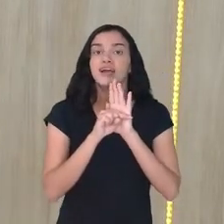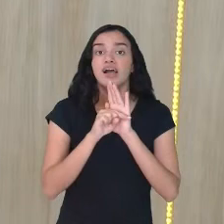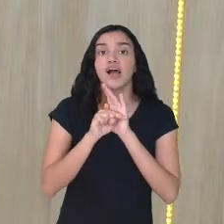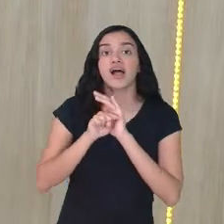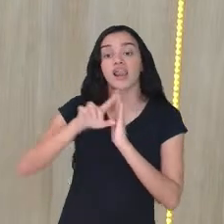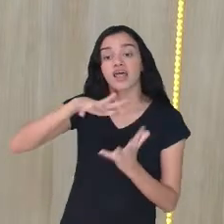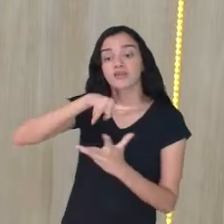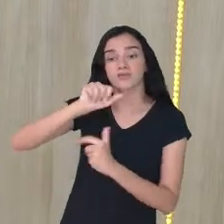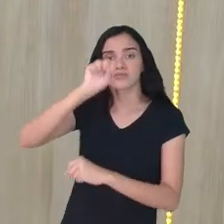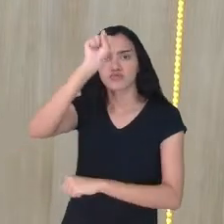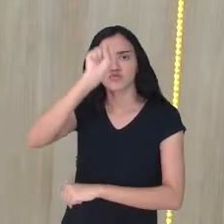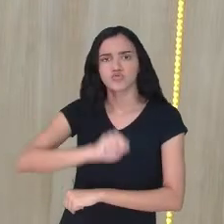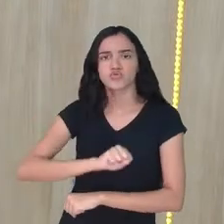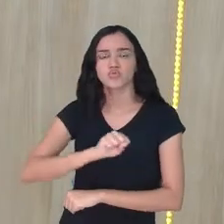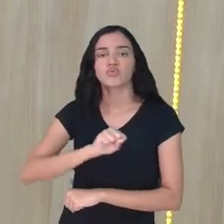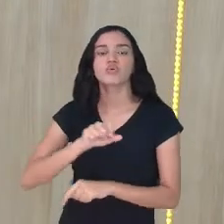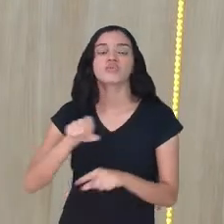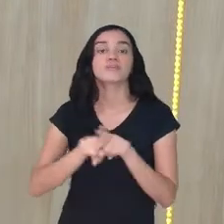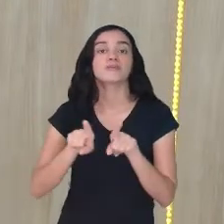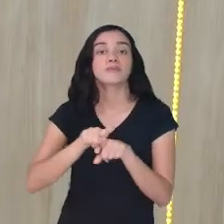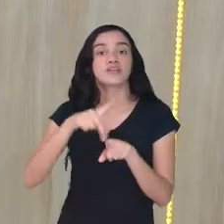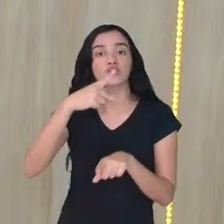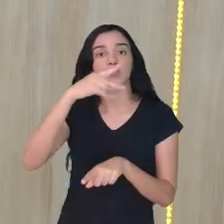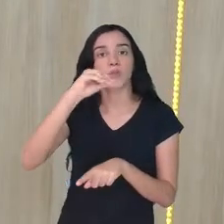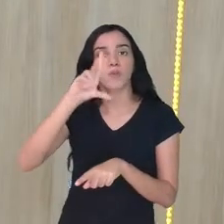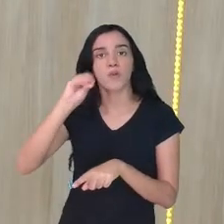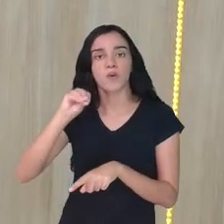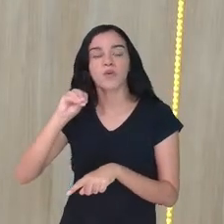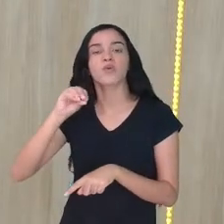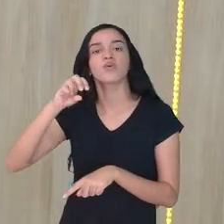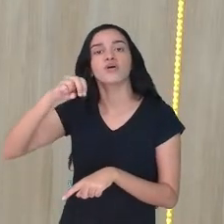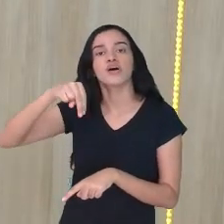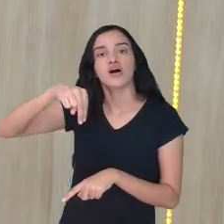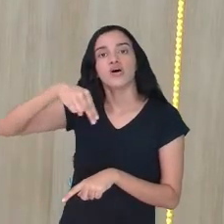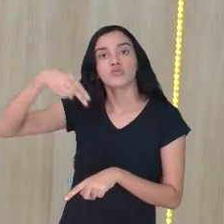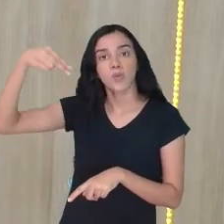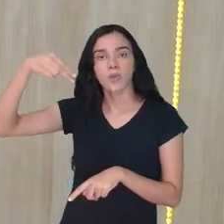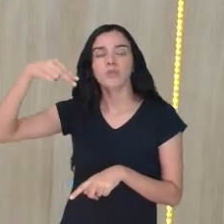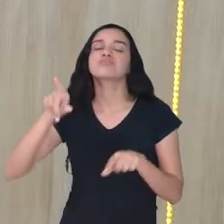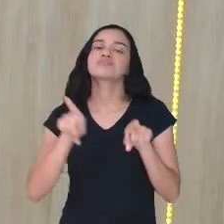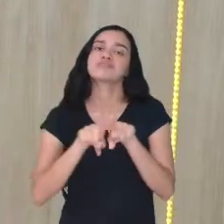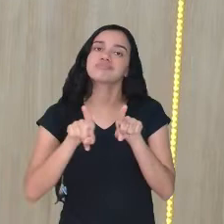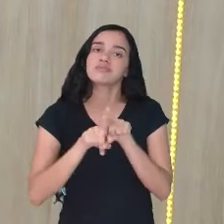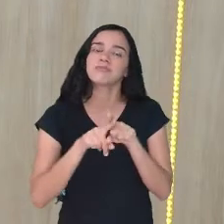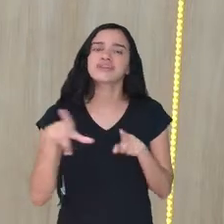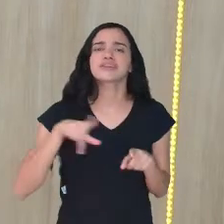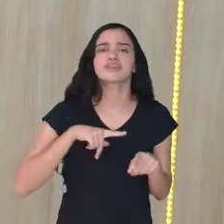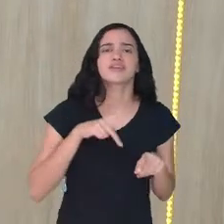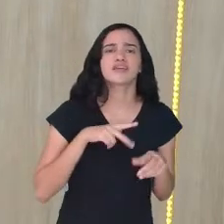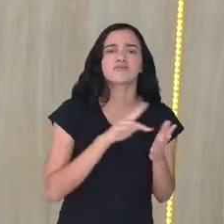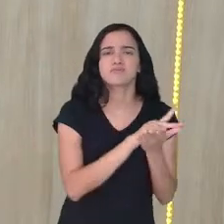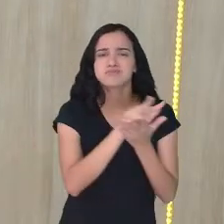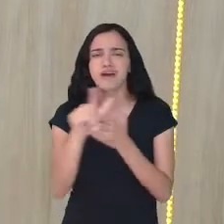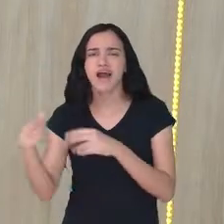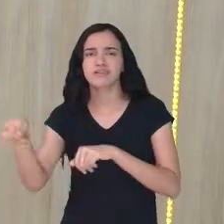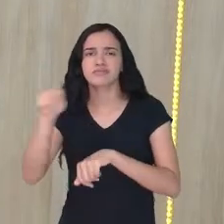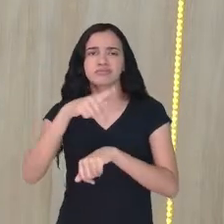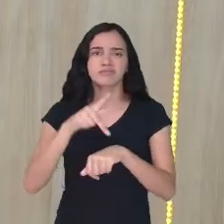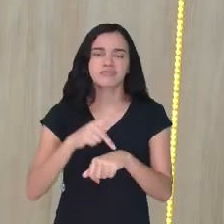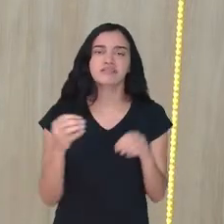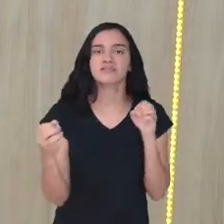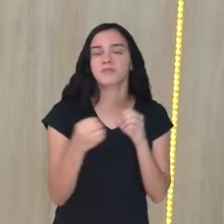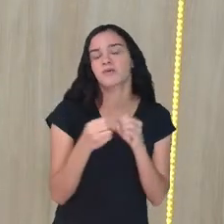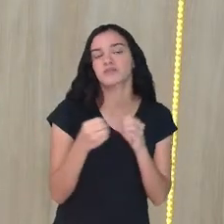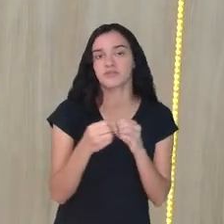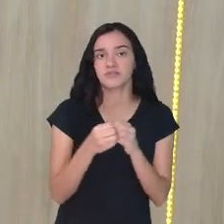Sul, quanto no Polo Norte. No hemisfério norte, tem muitos países que ficam mais próximos